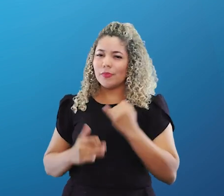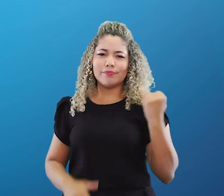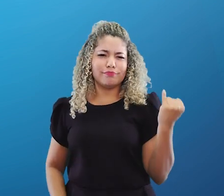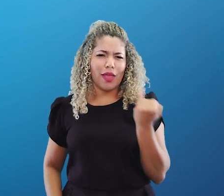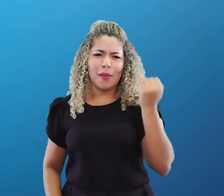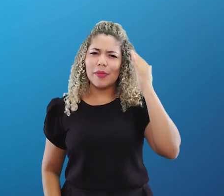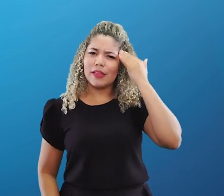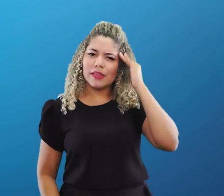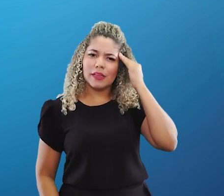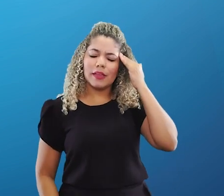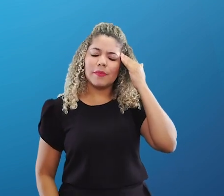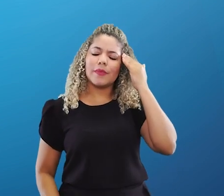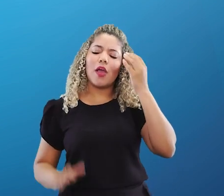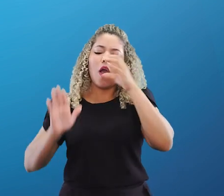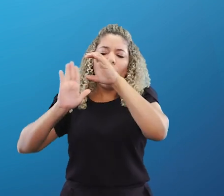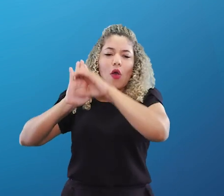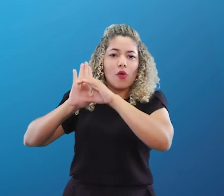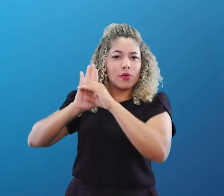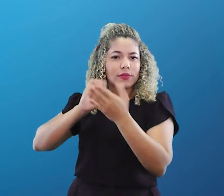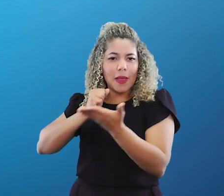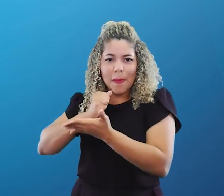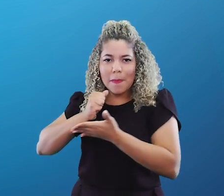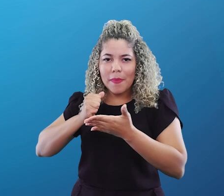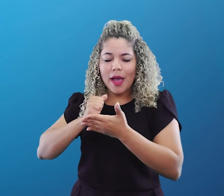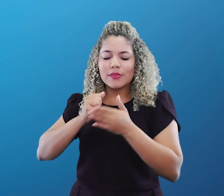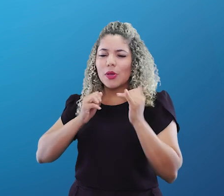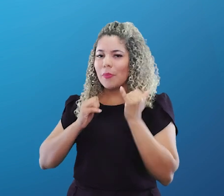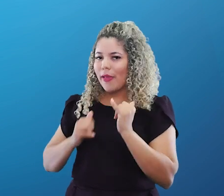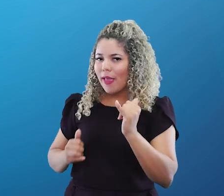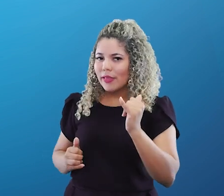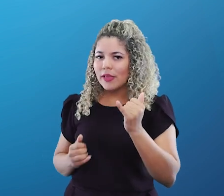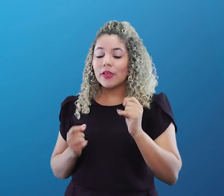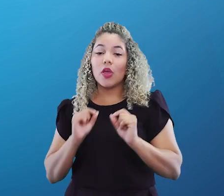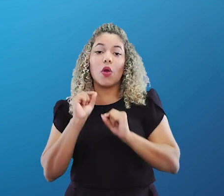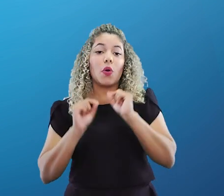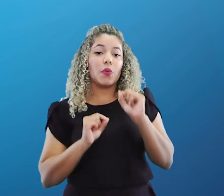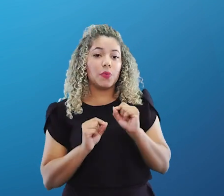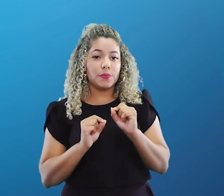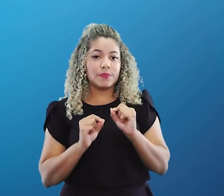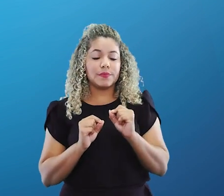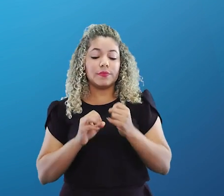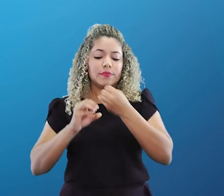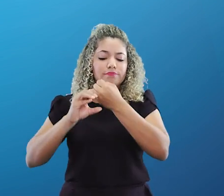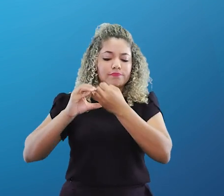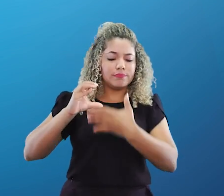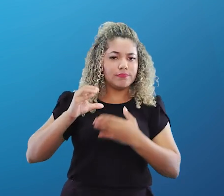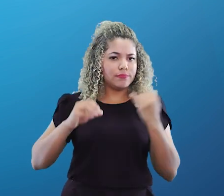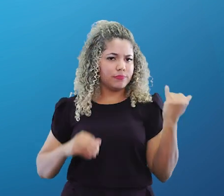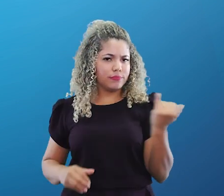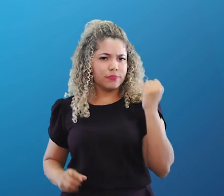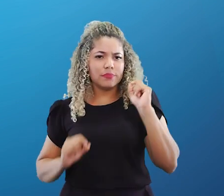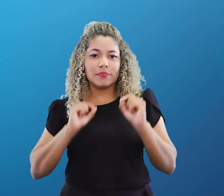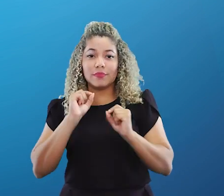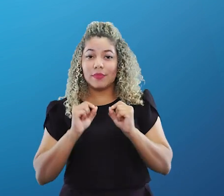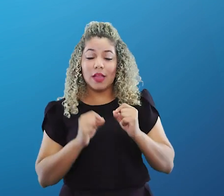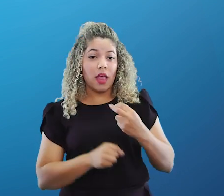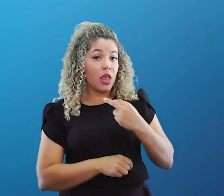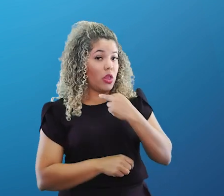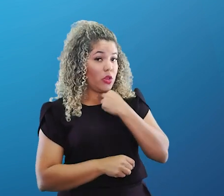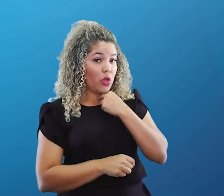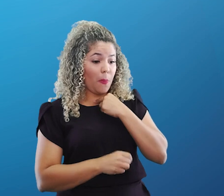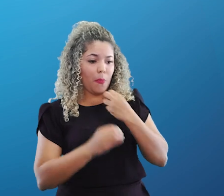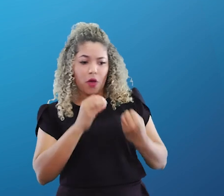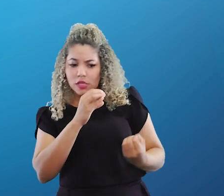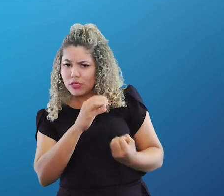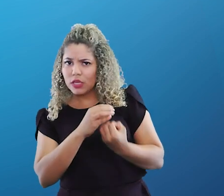Inicialmente é importante compreender alguns conceitos básicos sobre energia, dentre eles que uma característica dela é que ela não